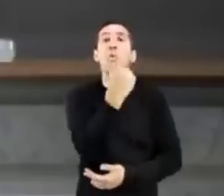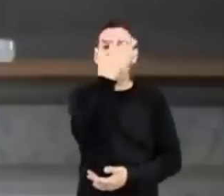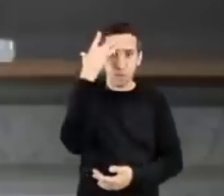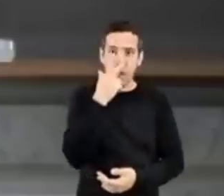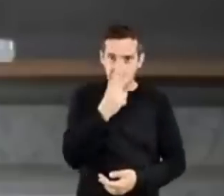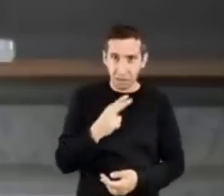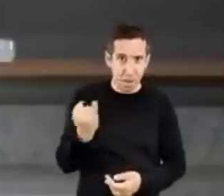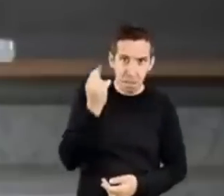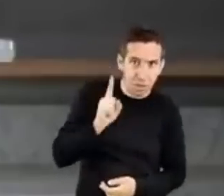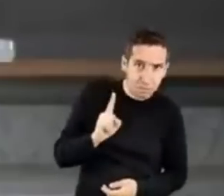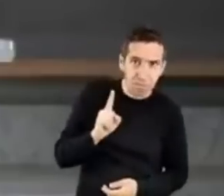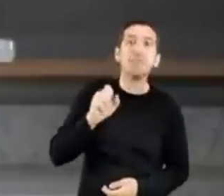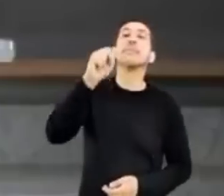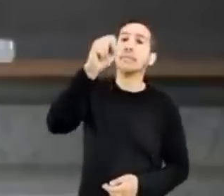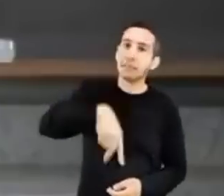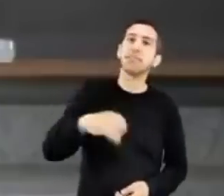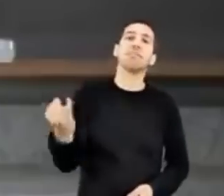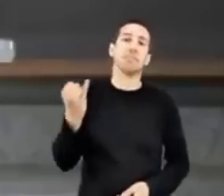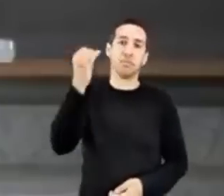e vale a pena